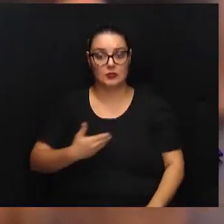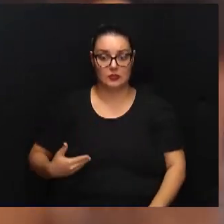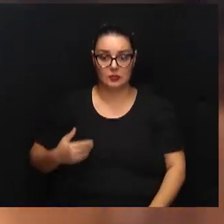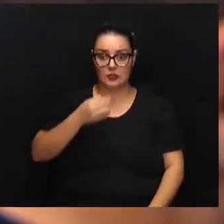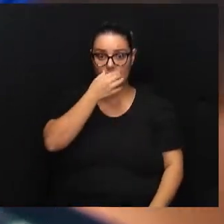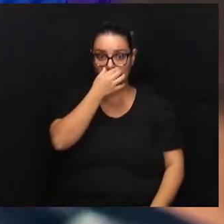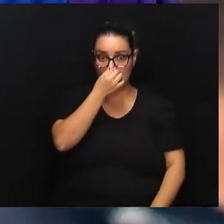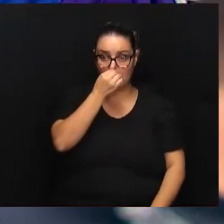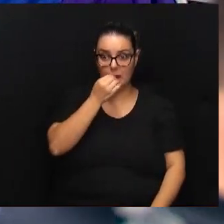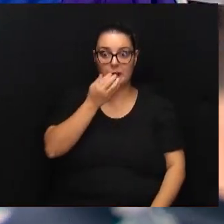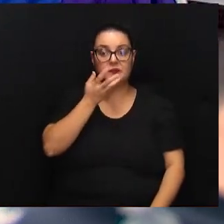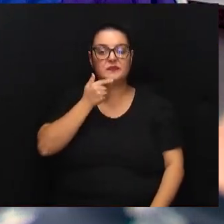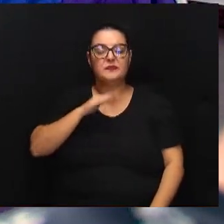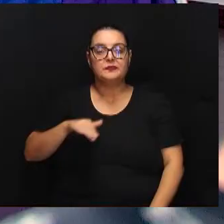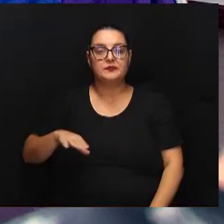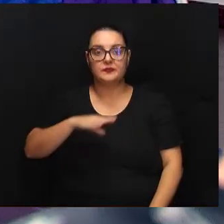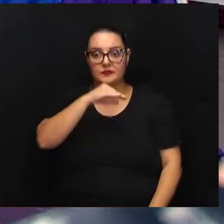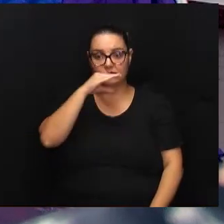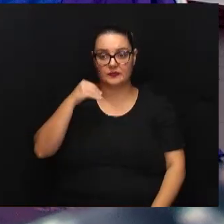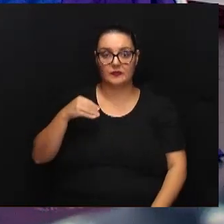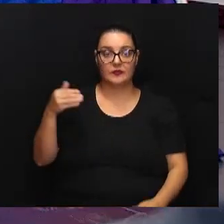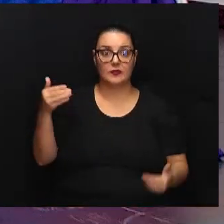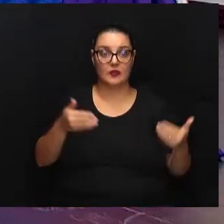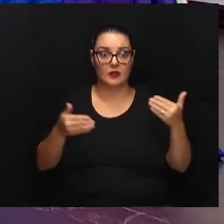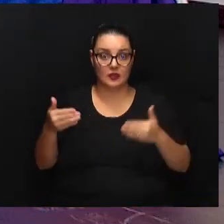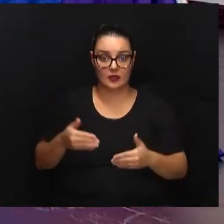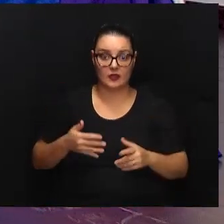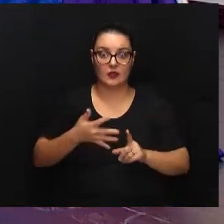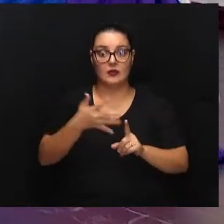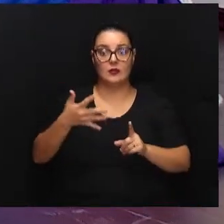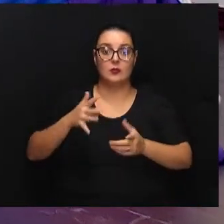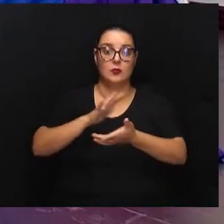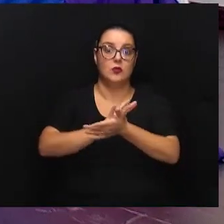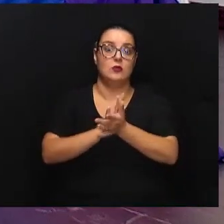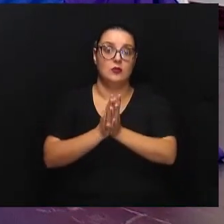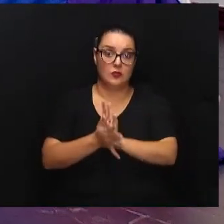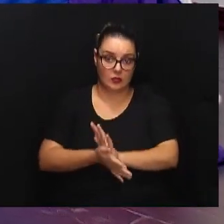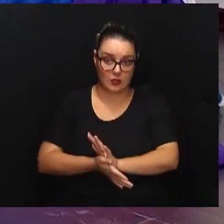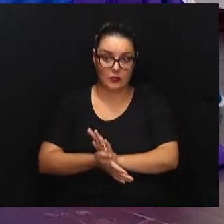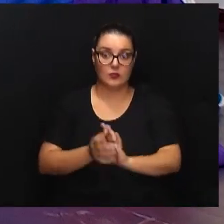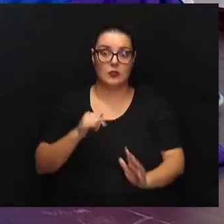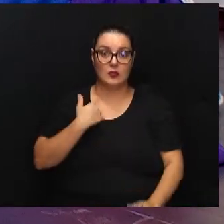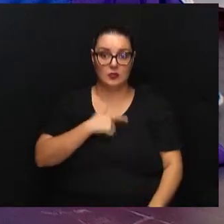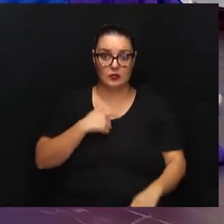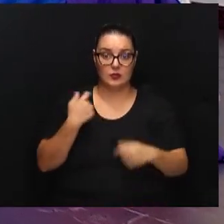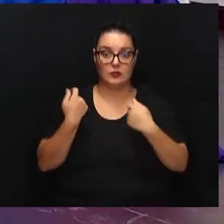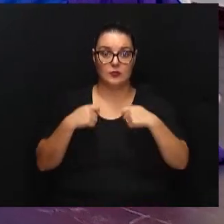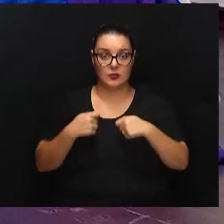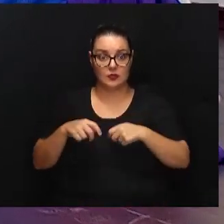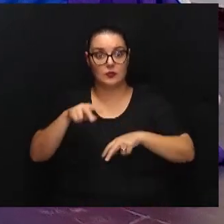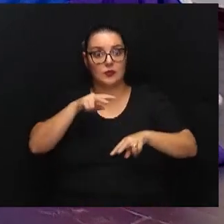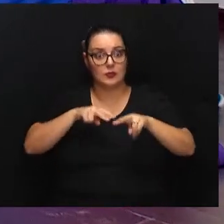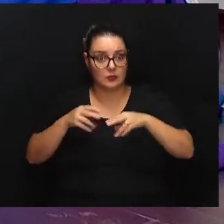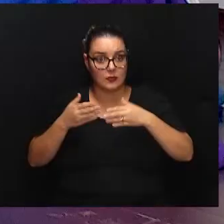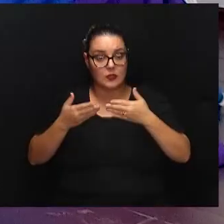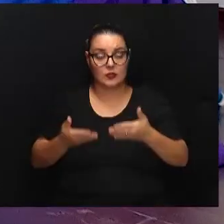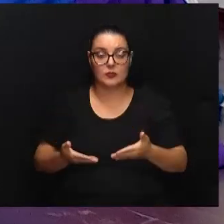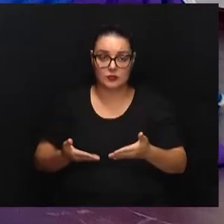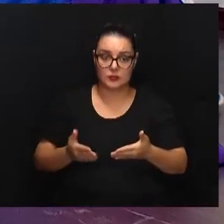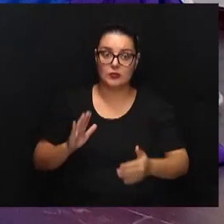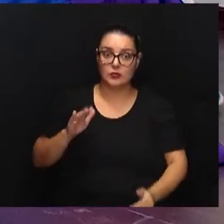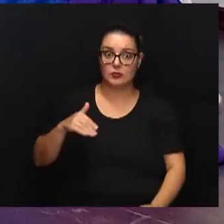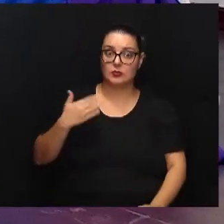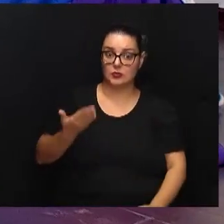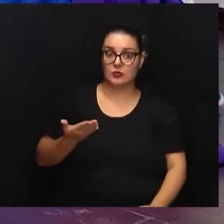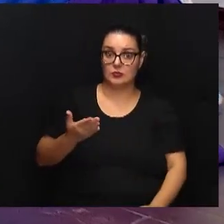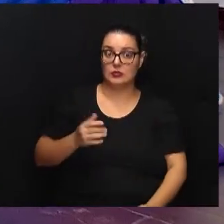frequentam extremamente LGBTfóbicos, e a gente precisa também olhar para isso. Quando a gente transforma um movimento de